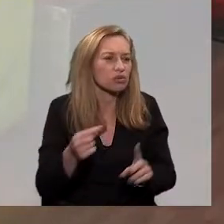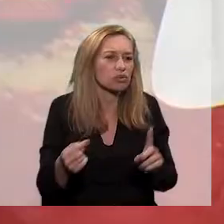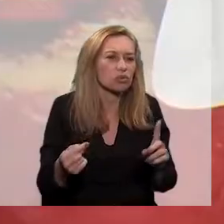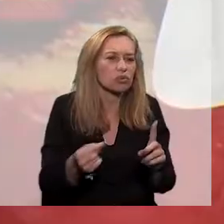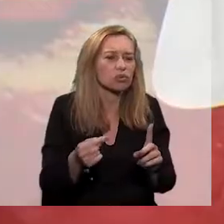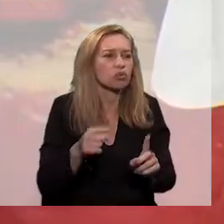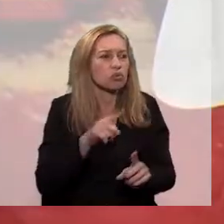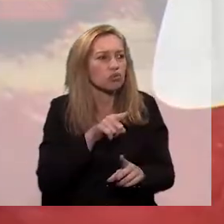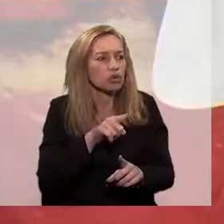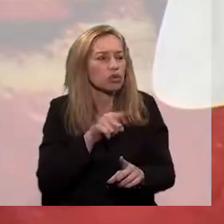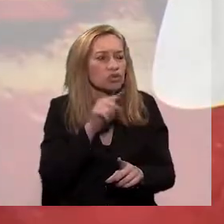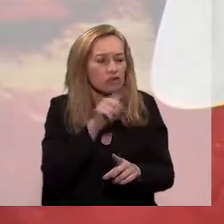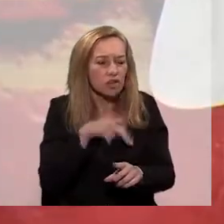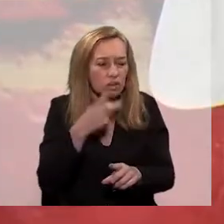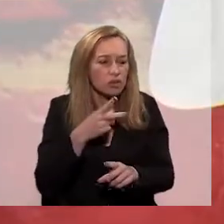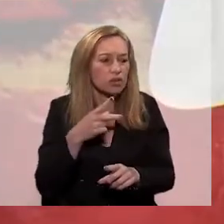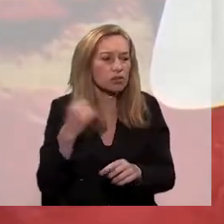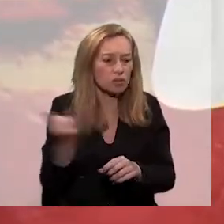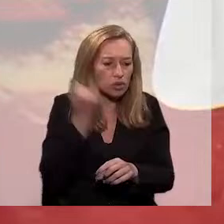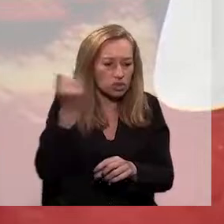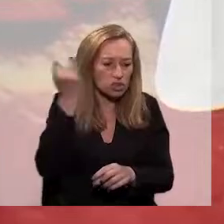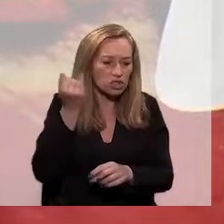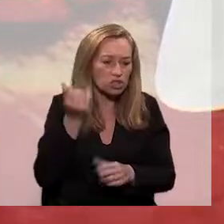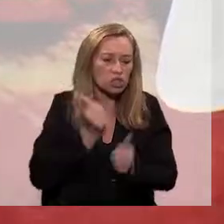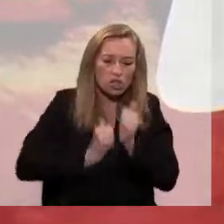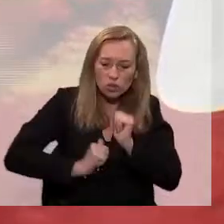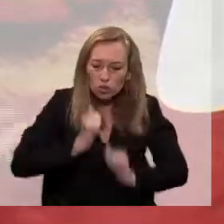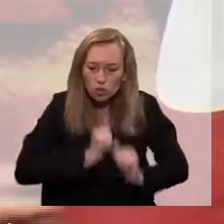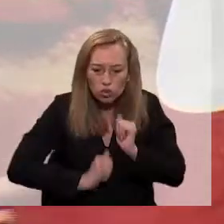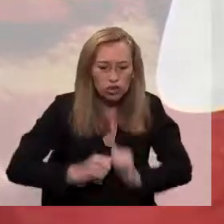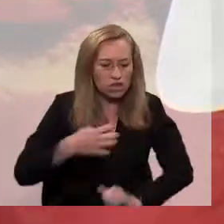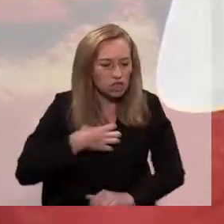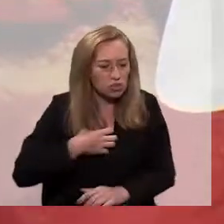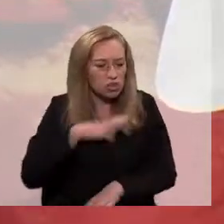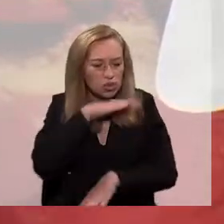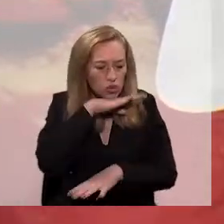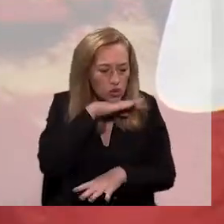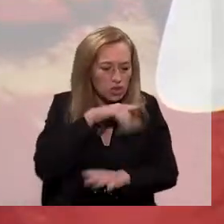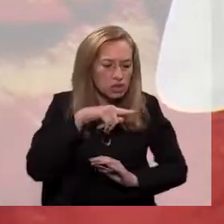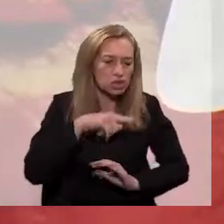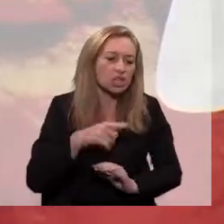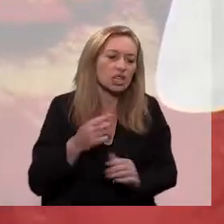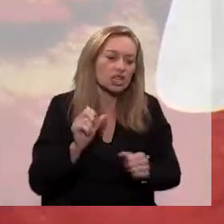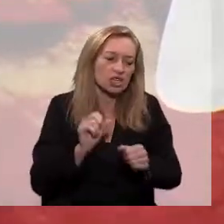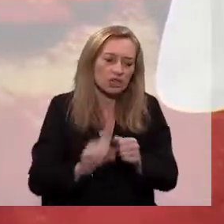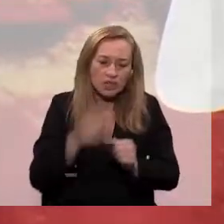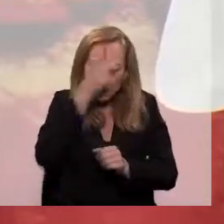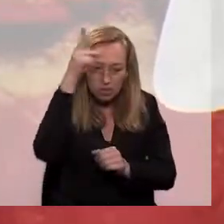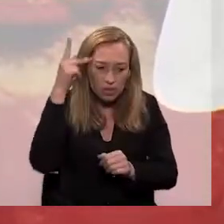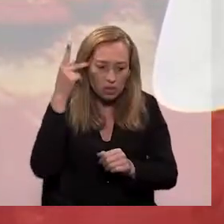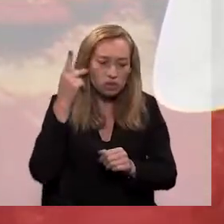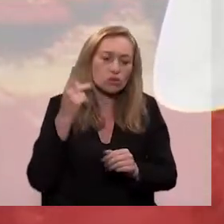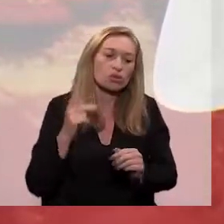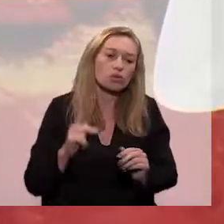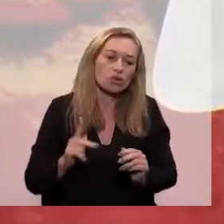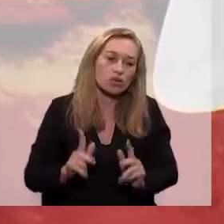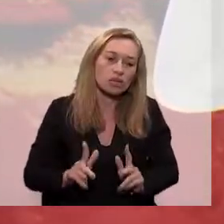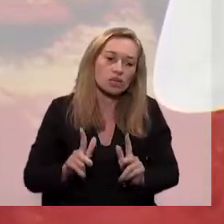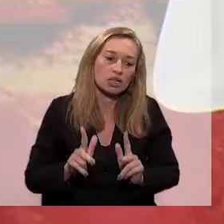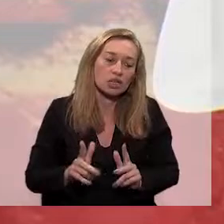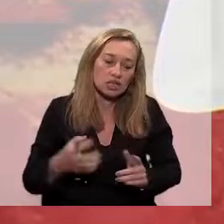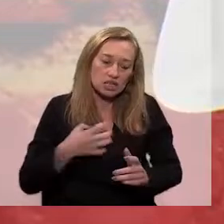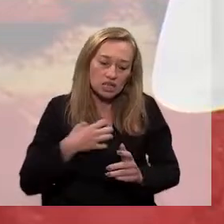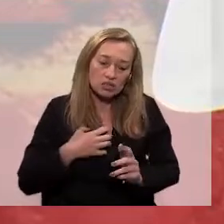importante que é um ambiente de angústia, né, de talvez sentimentos ruins e que pessoas com esse mesmo sentimento acabam